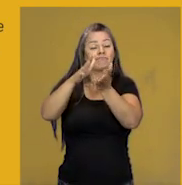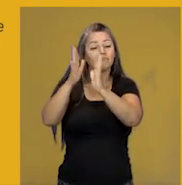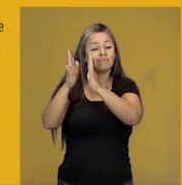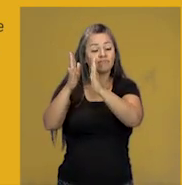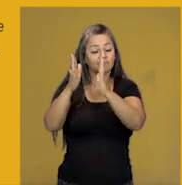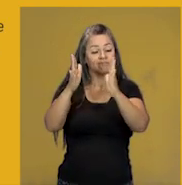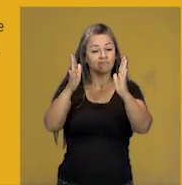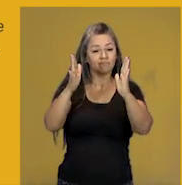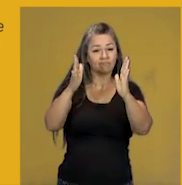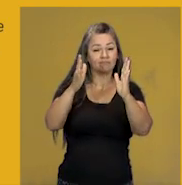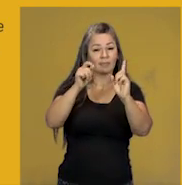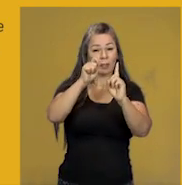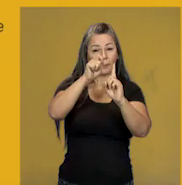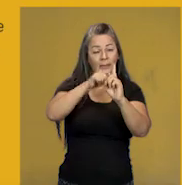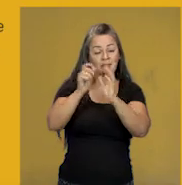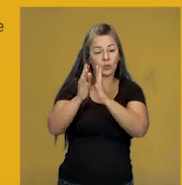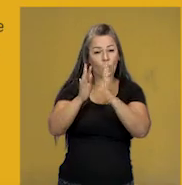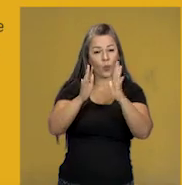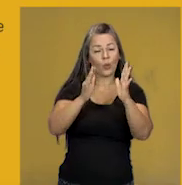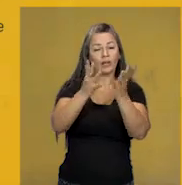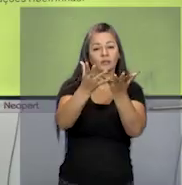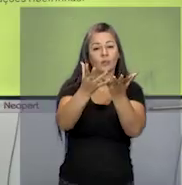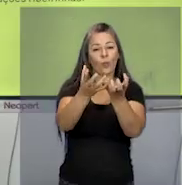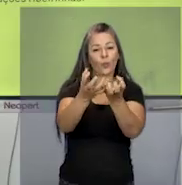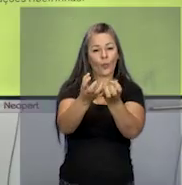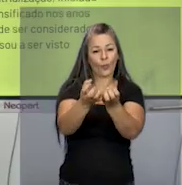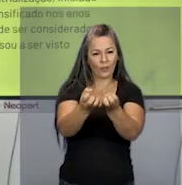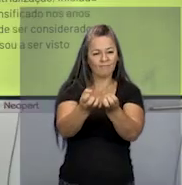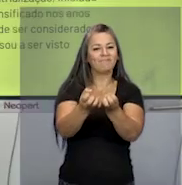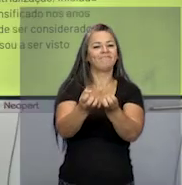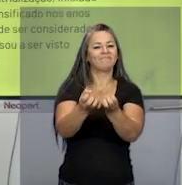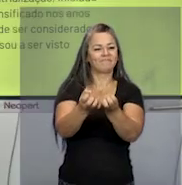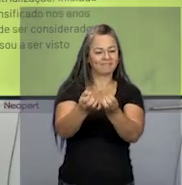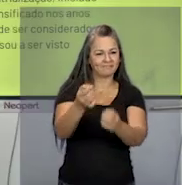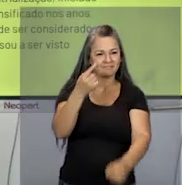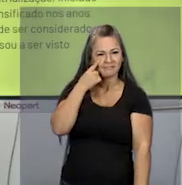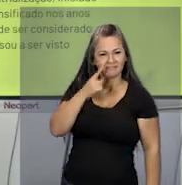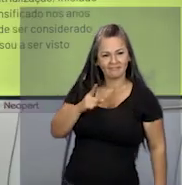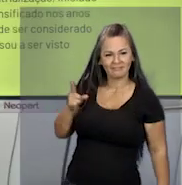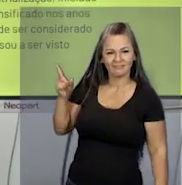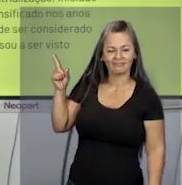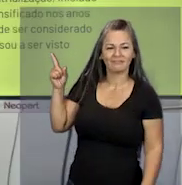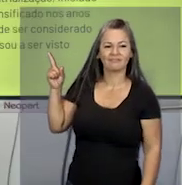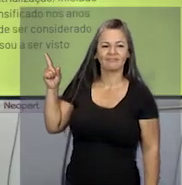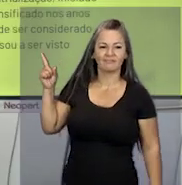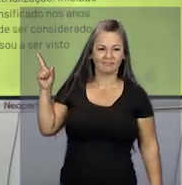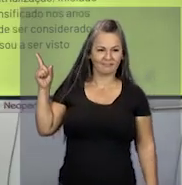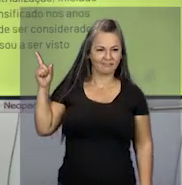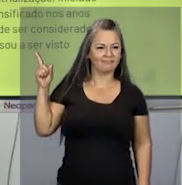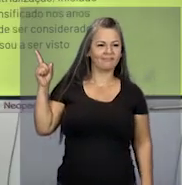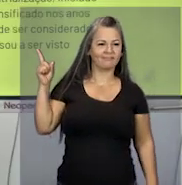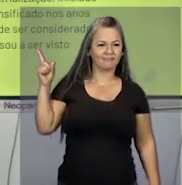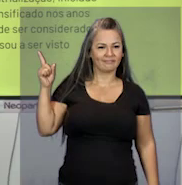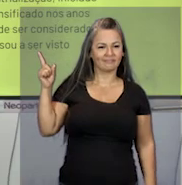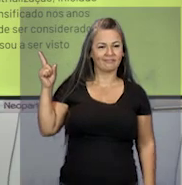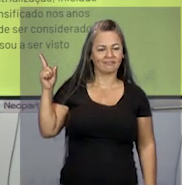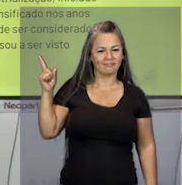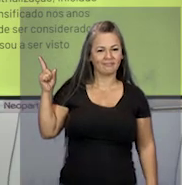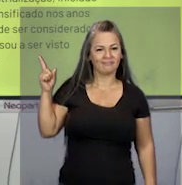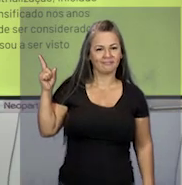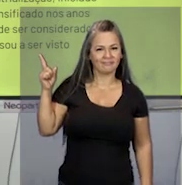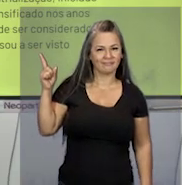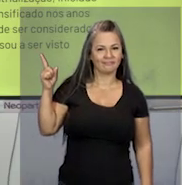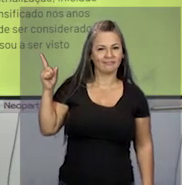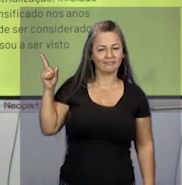para irrigação e transporte, importantíssimo para a região, tá? Traz aí essa característica para a região, essa